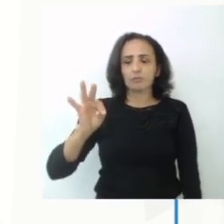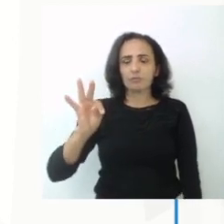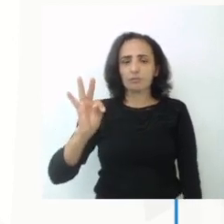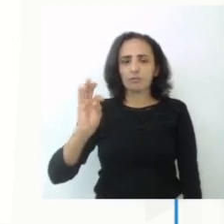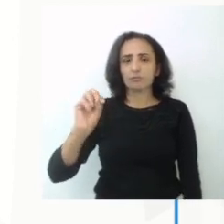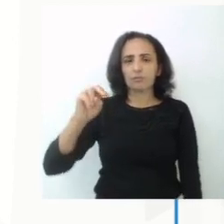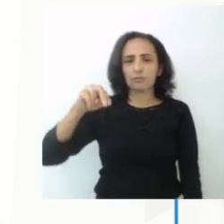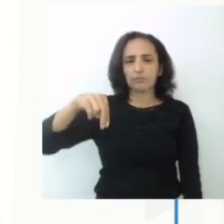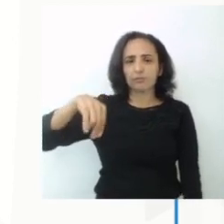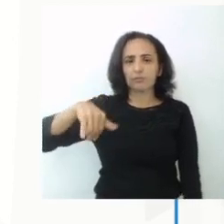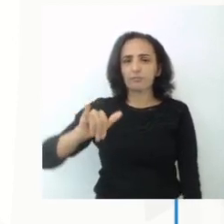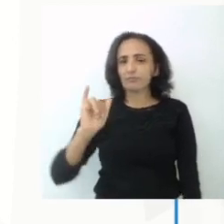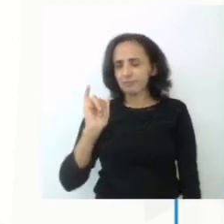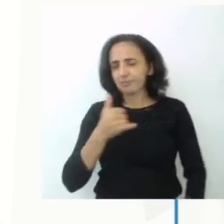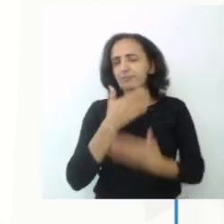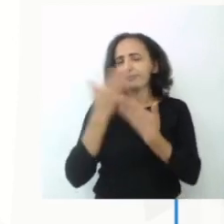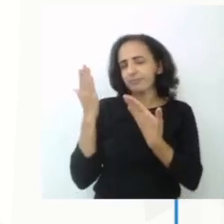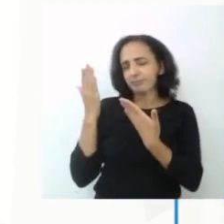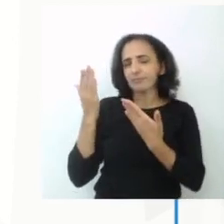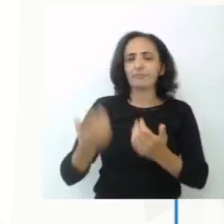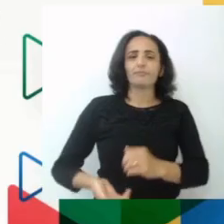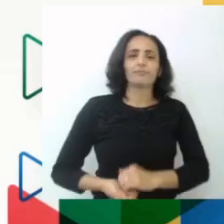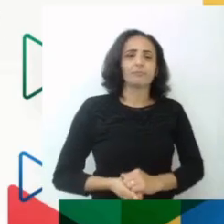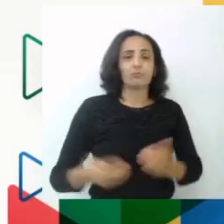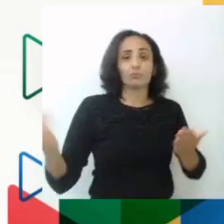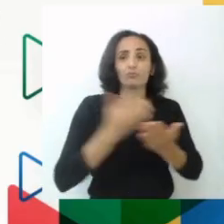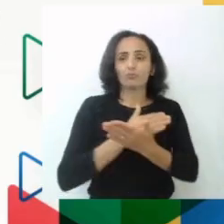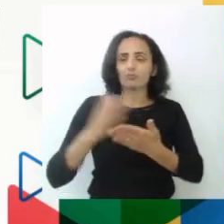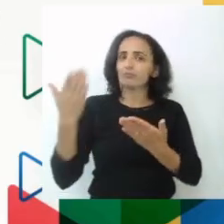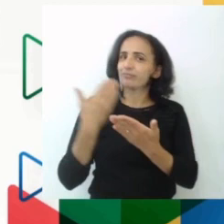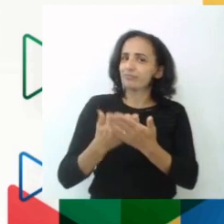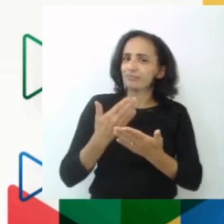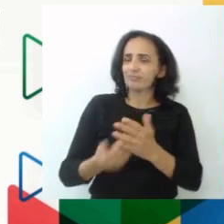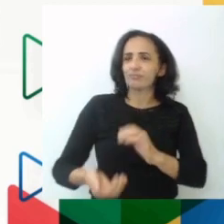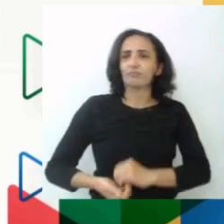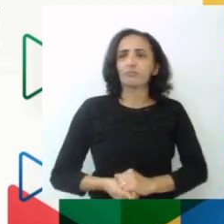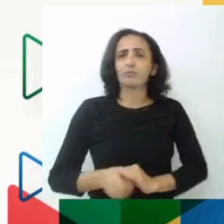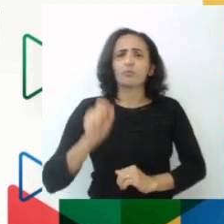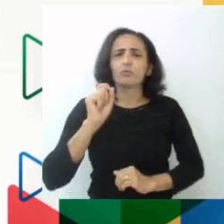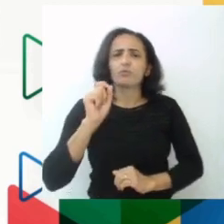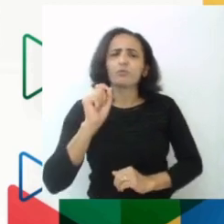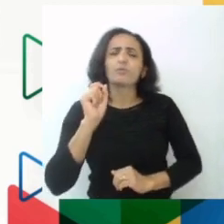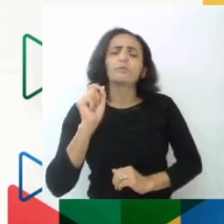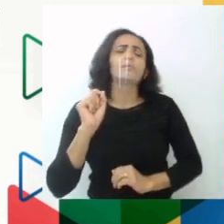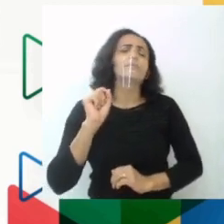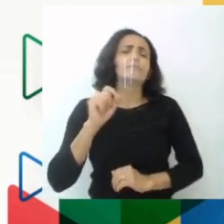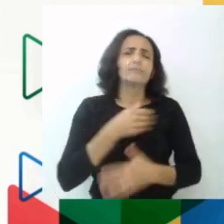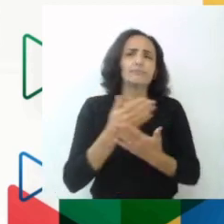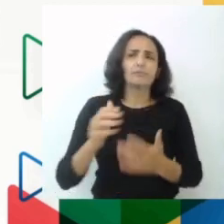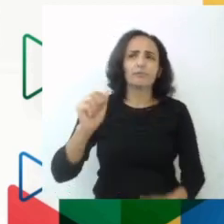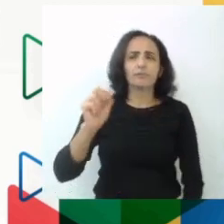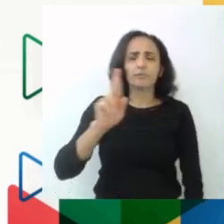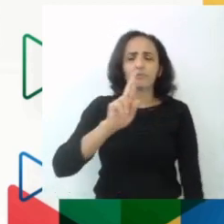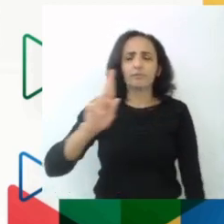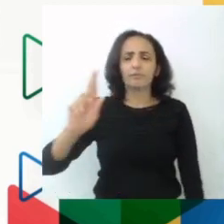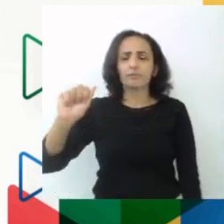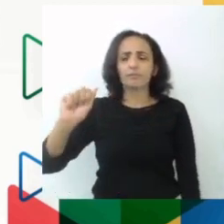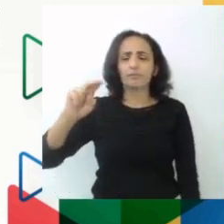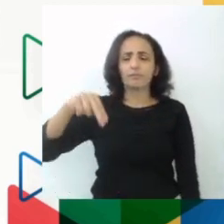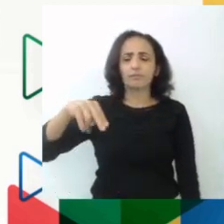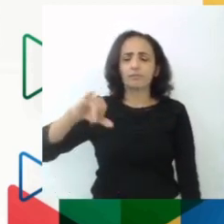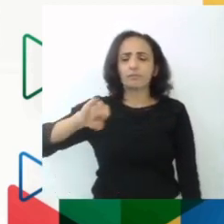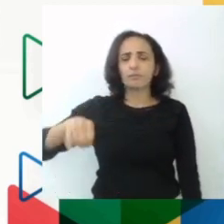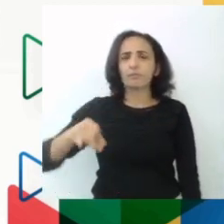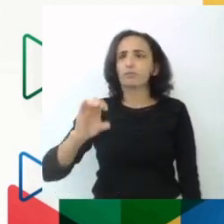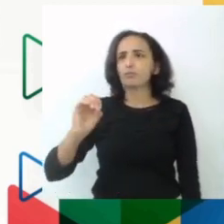Antony no YouTube. Então vamos lá? Começando aqui. O que é arranjo? É análise combinatória tratando de